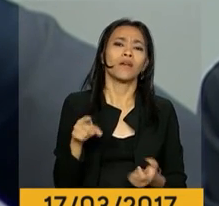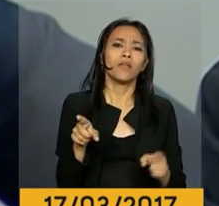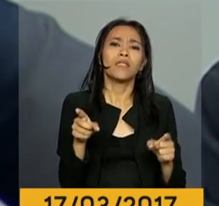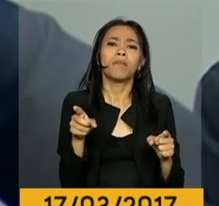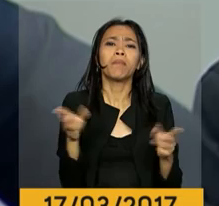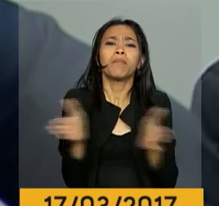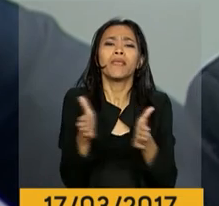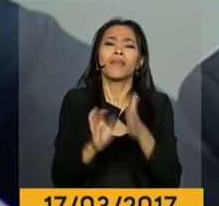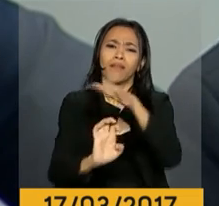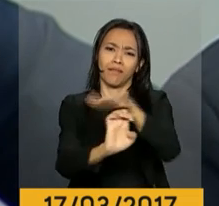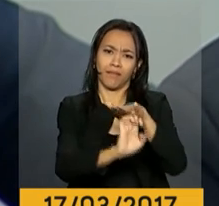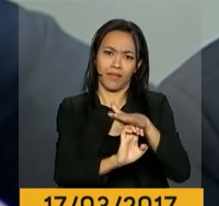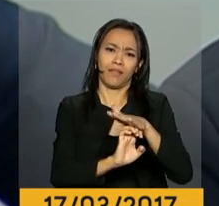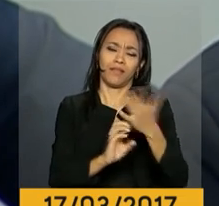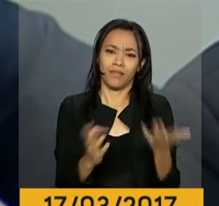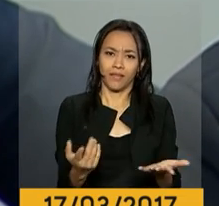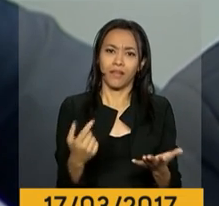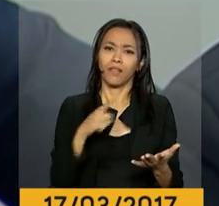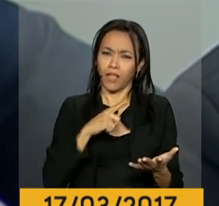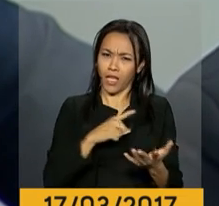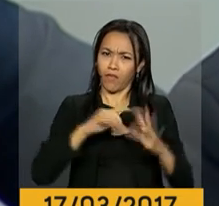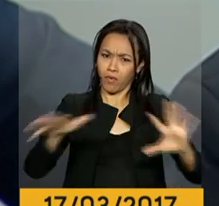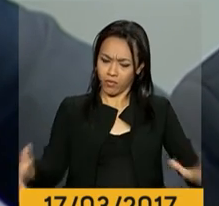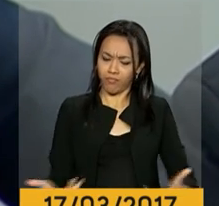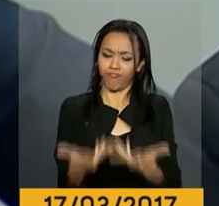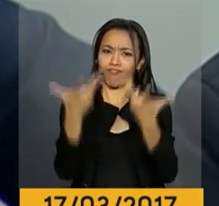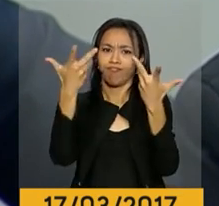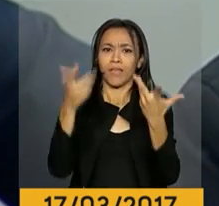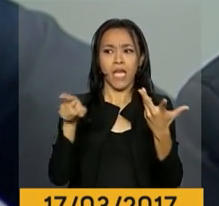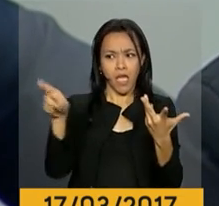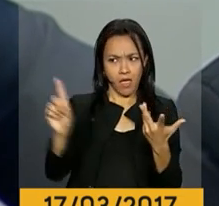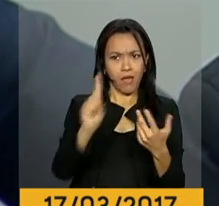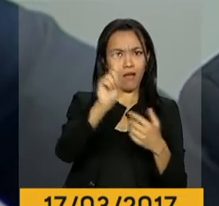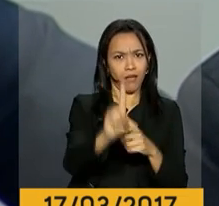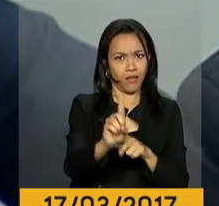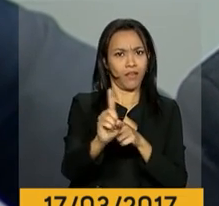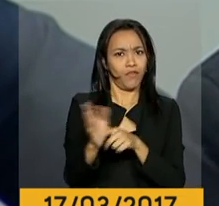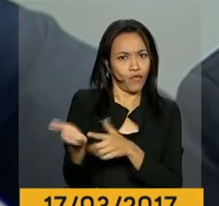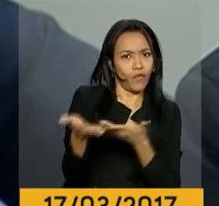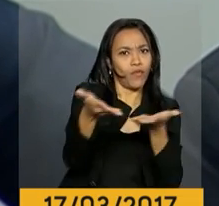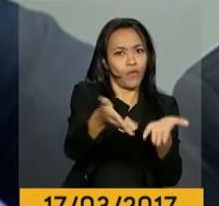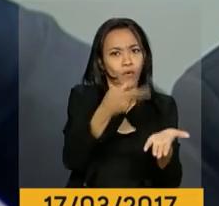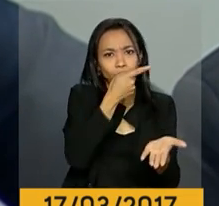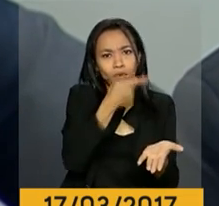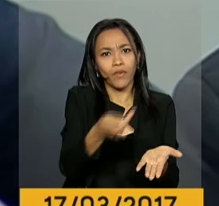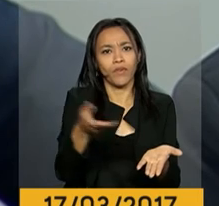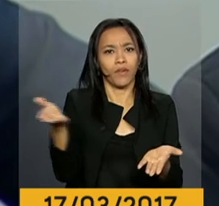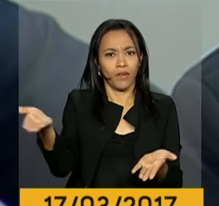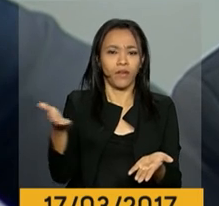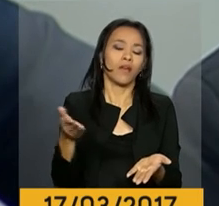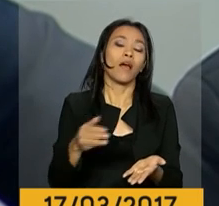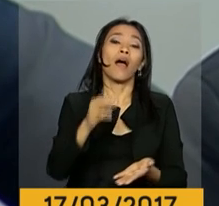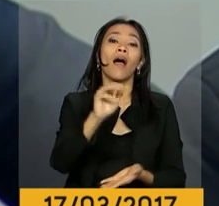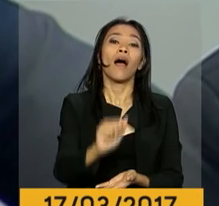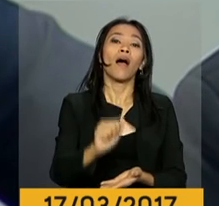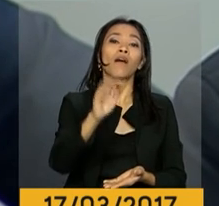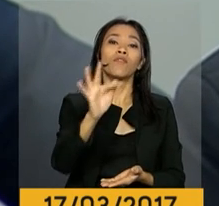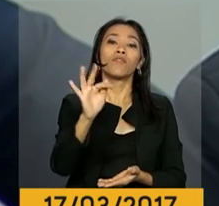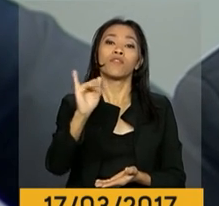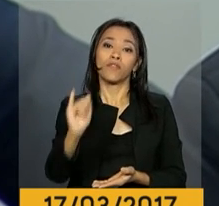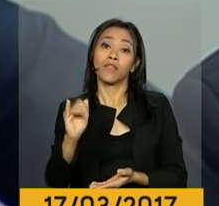empresa, até em solenidade lá no Palácio, até o AFIF que teve a ideia, e nós